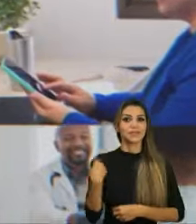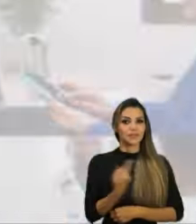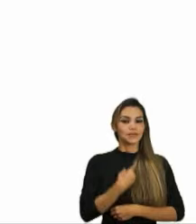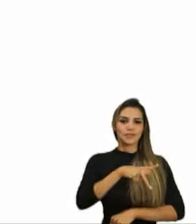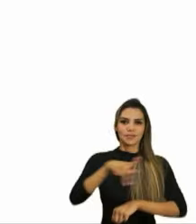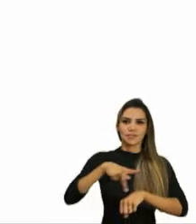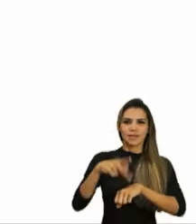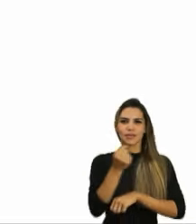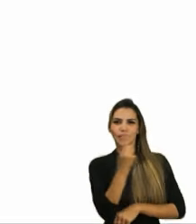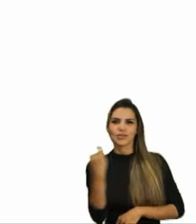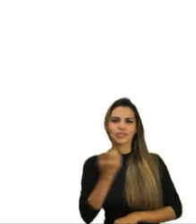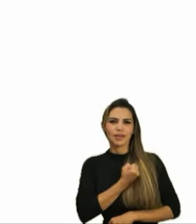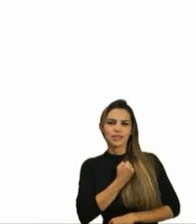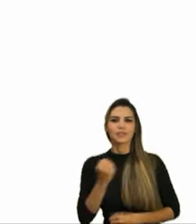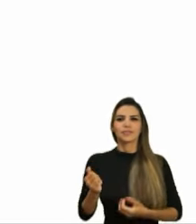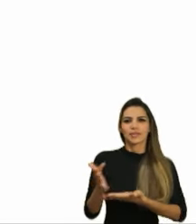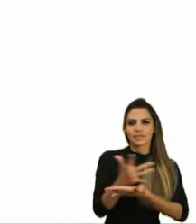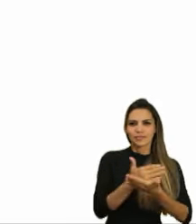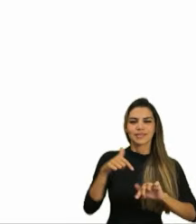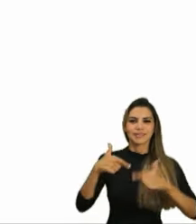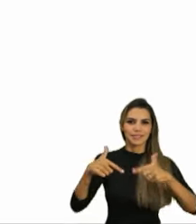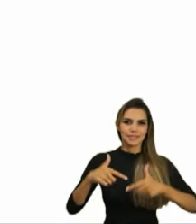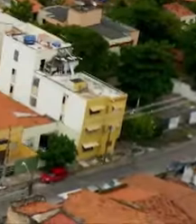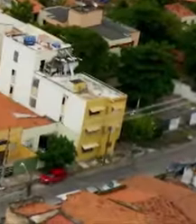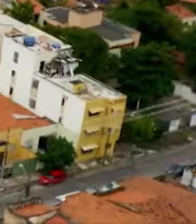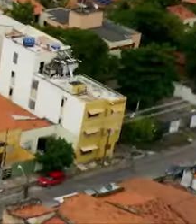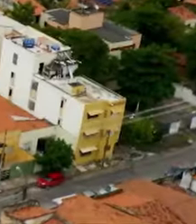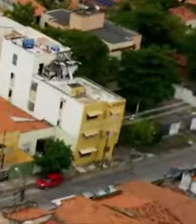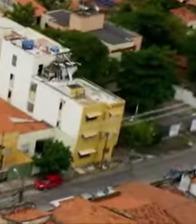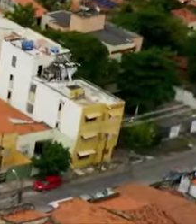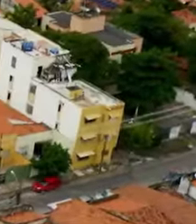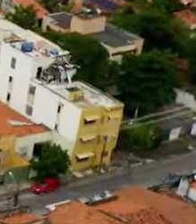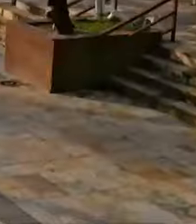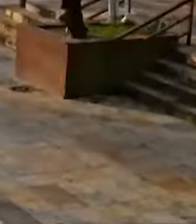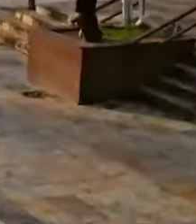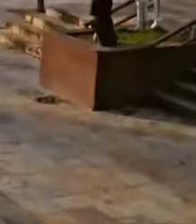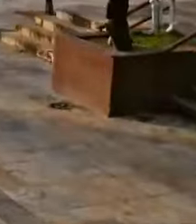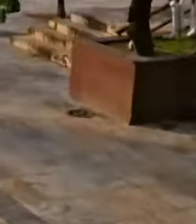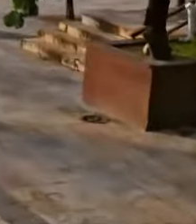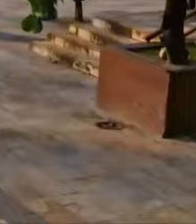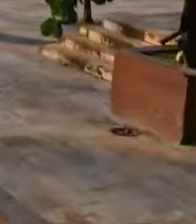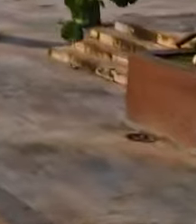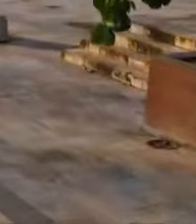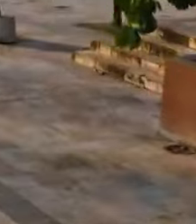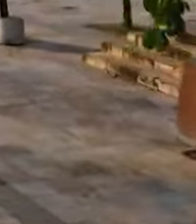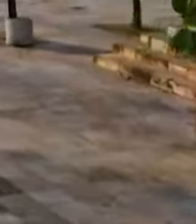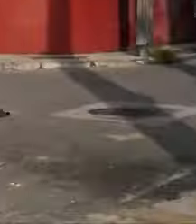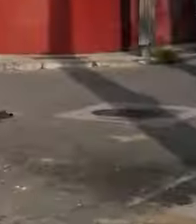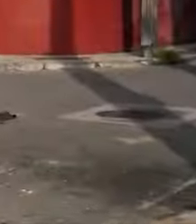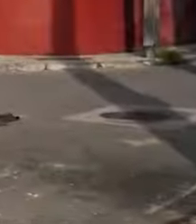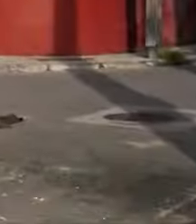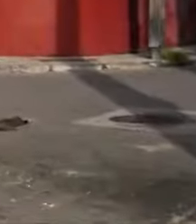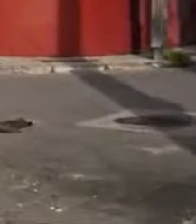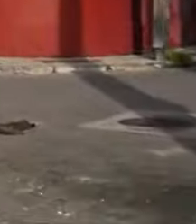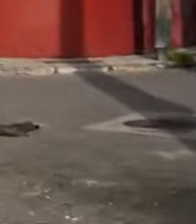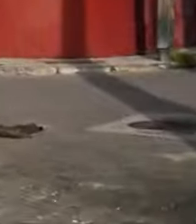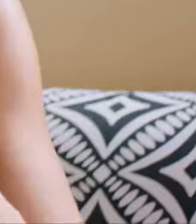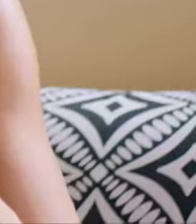gov.br/comunicabr. Nosso país em números, dados e ações. Em Se a Veste Não, você encontra de